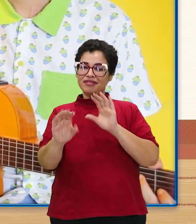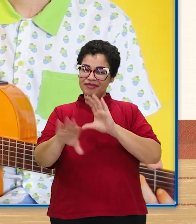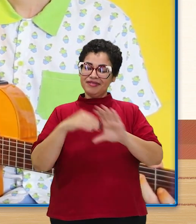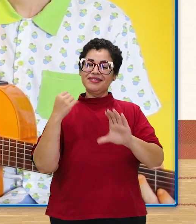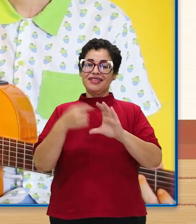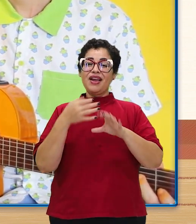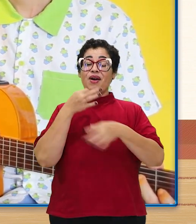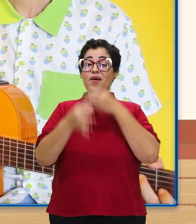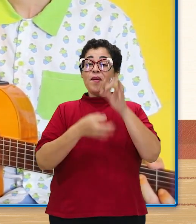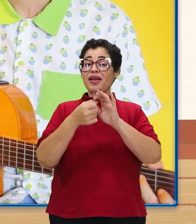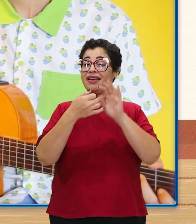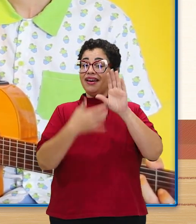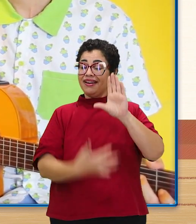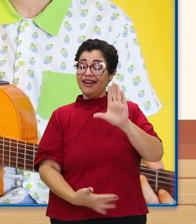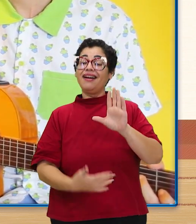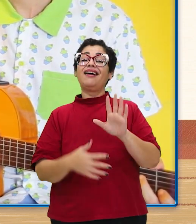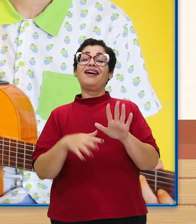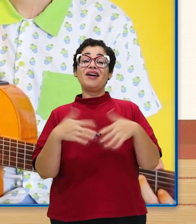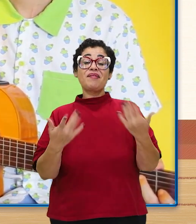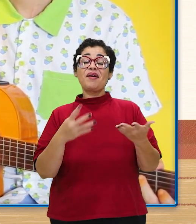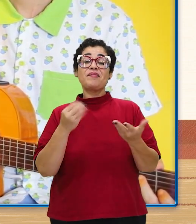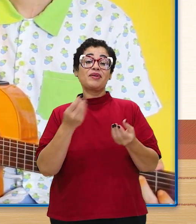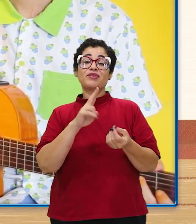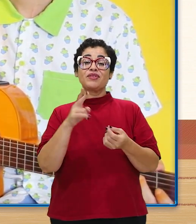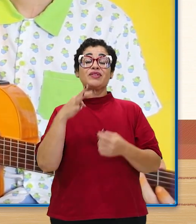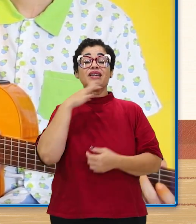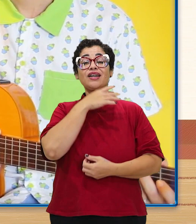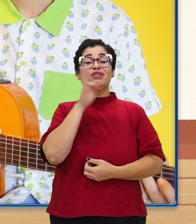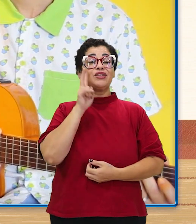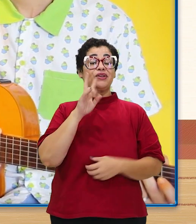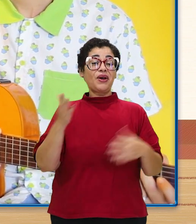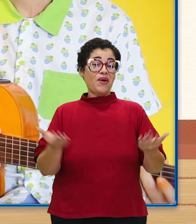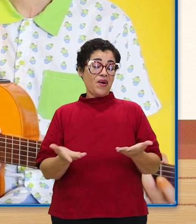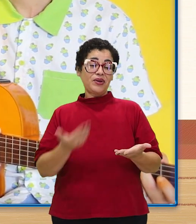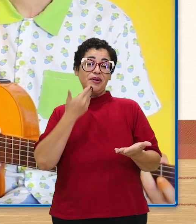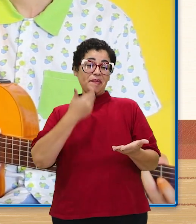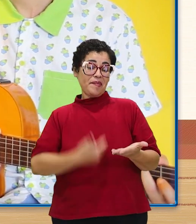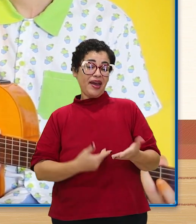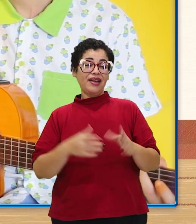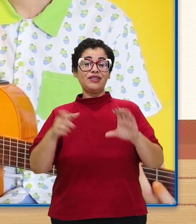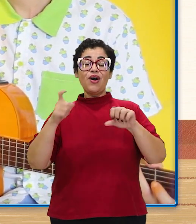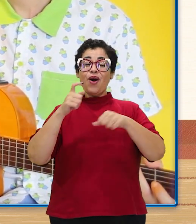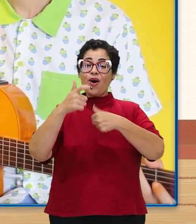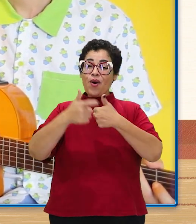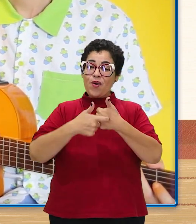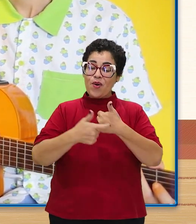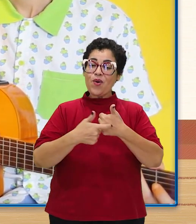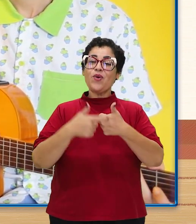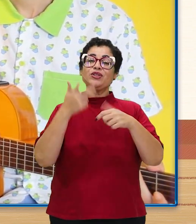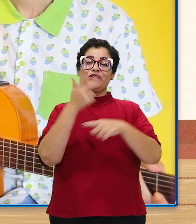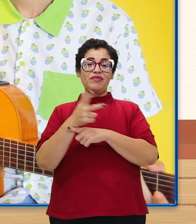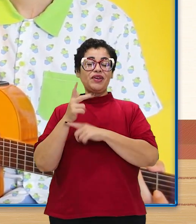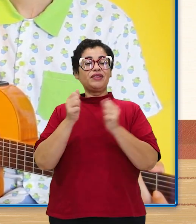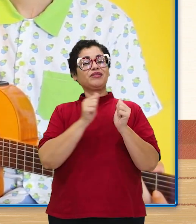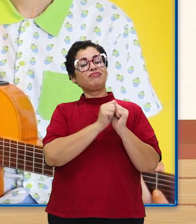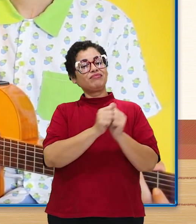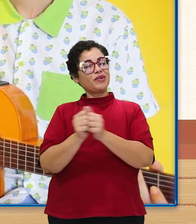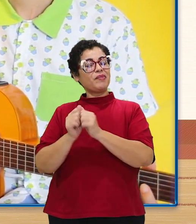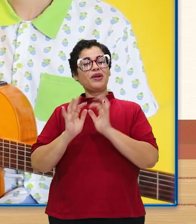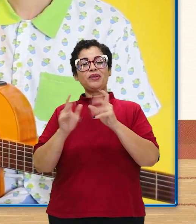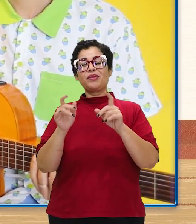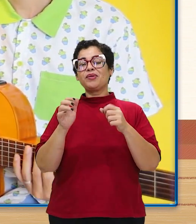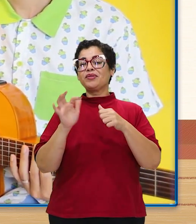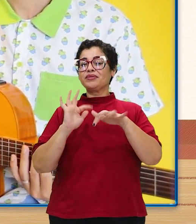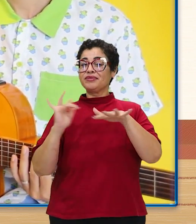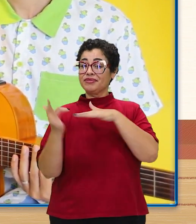só colocar aqui no comentário. Aproveita e diz pra gente também o que achou da história de hoje. Curte esse vídeo, acompanha a gente nas redes